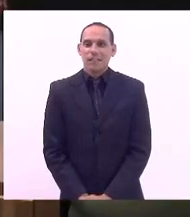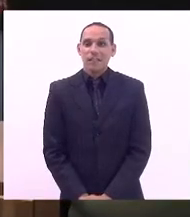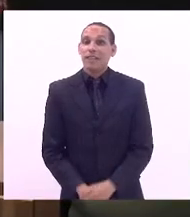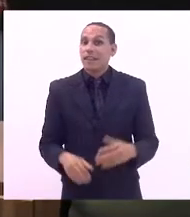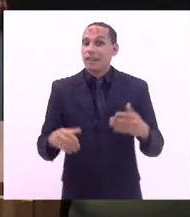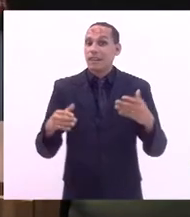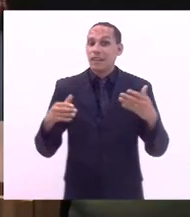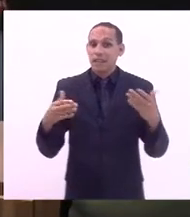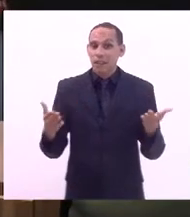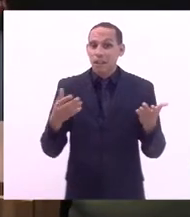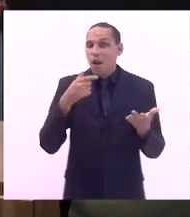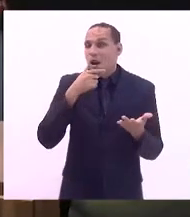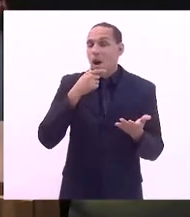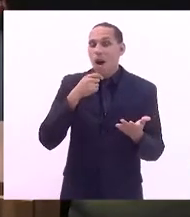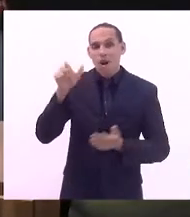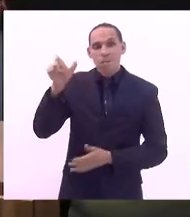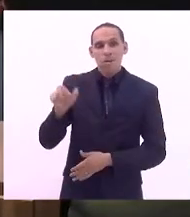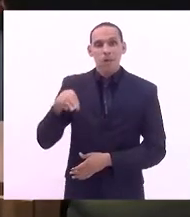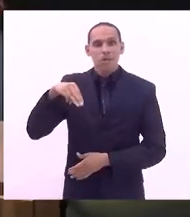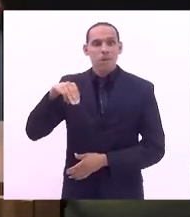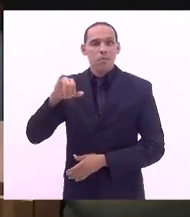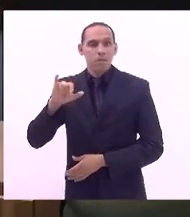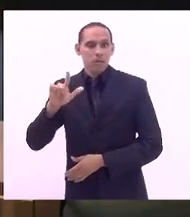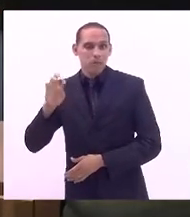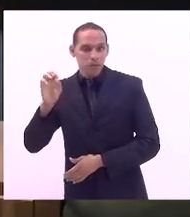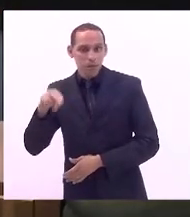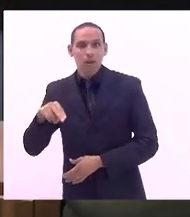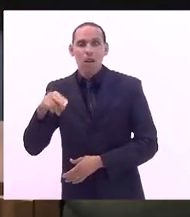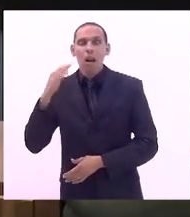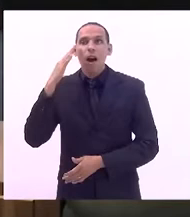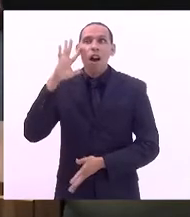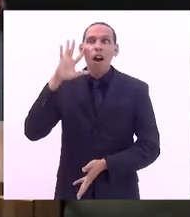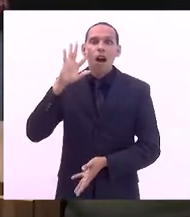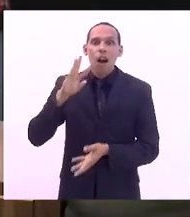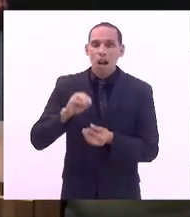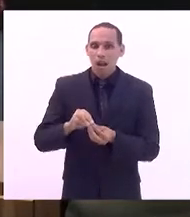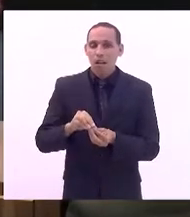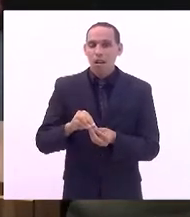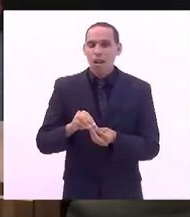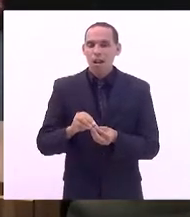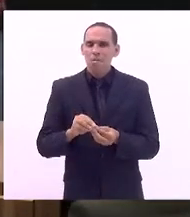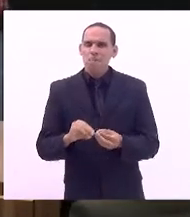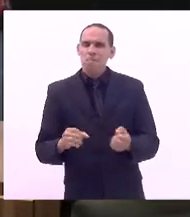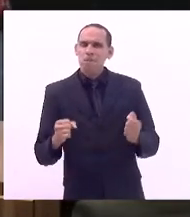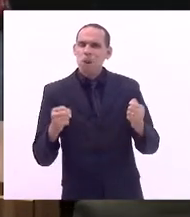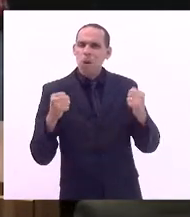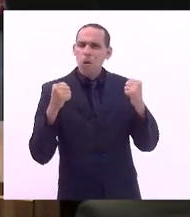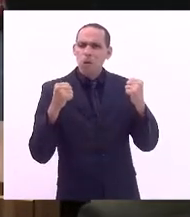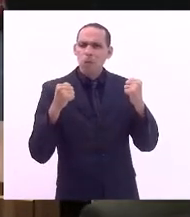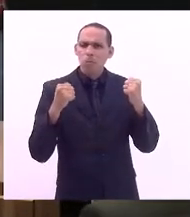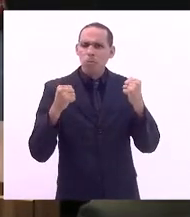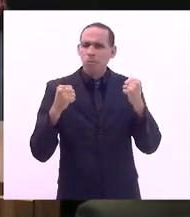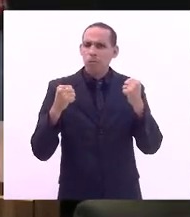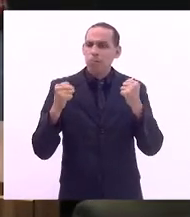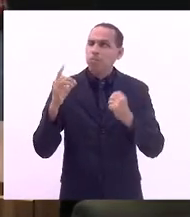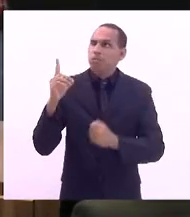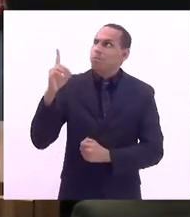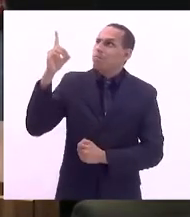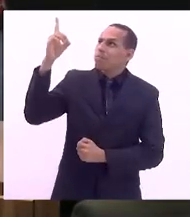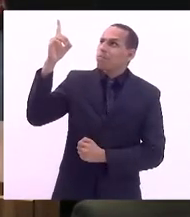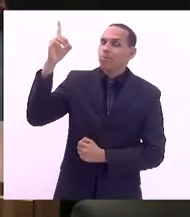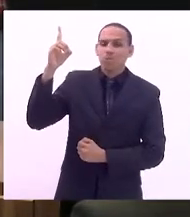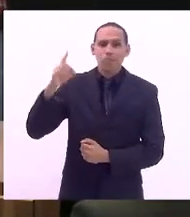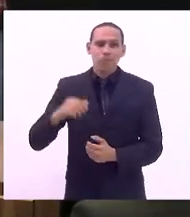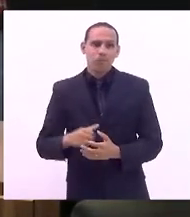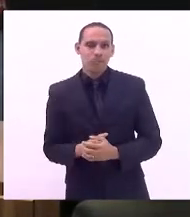bom então tio Milton entendeu a força e o poder é aquele que está lá em